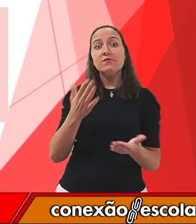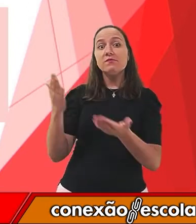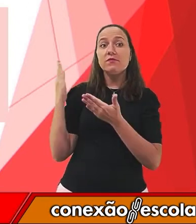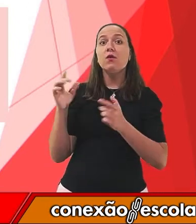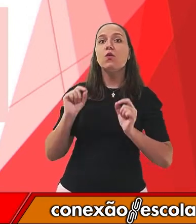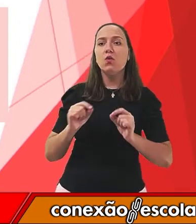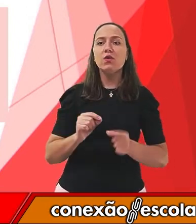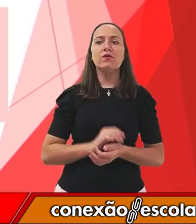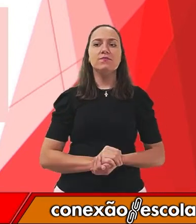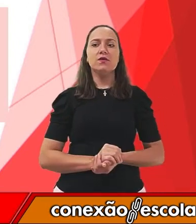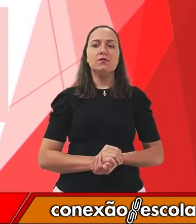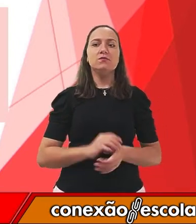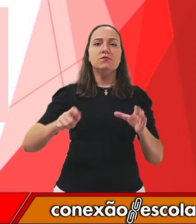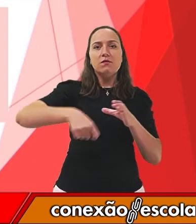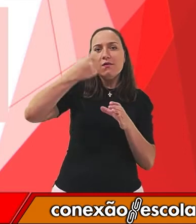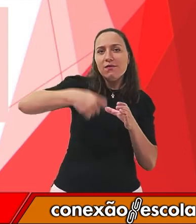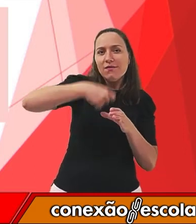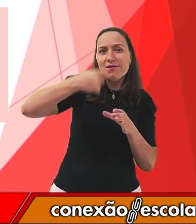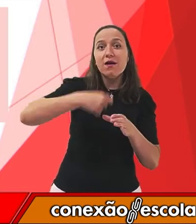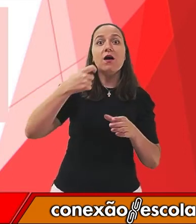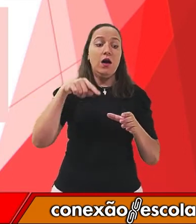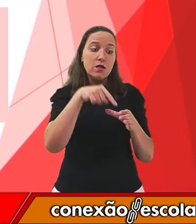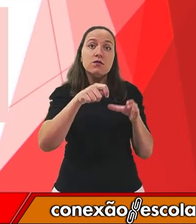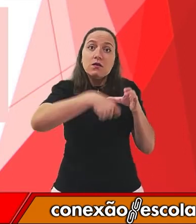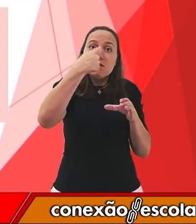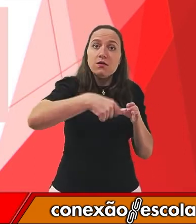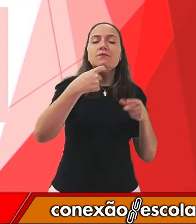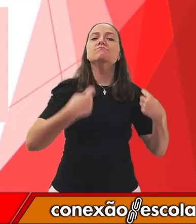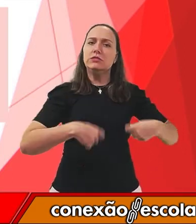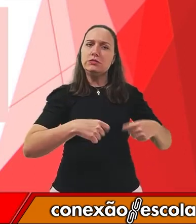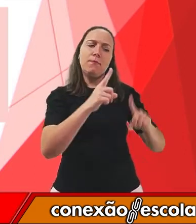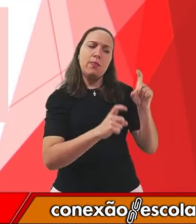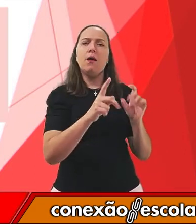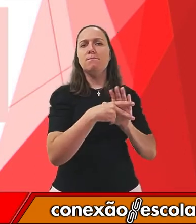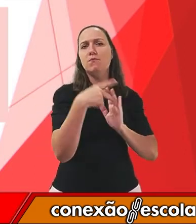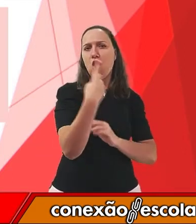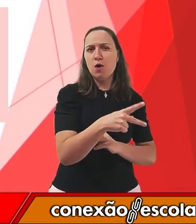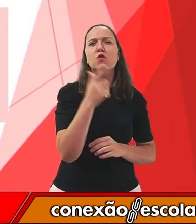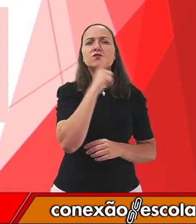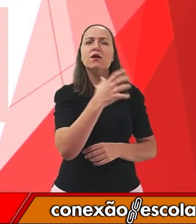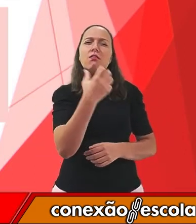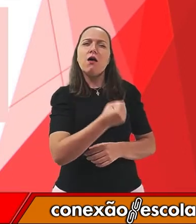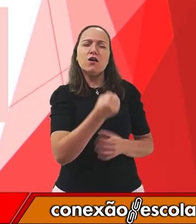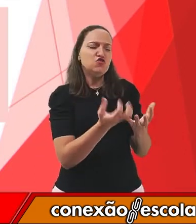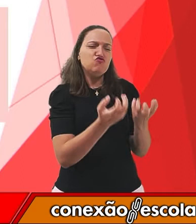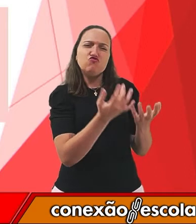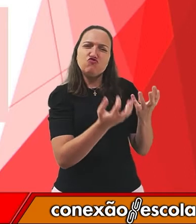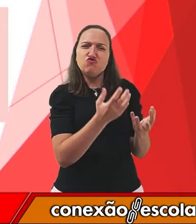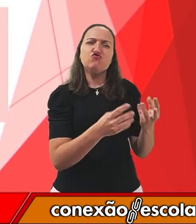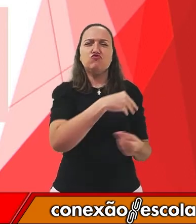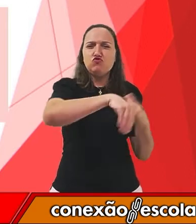a produção de iogurte, são necessárias bactérias próprias que fermentam o leite ali, ou seja,